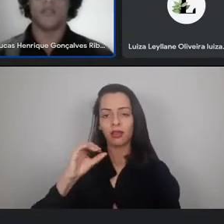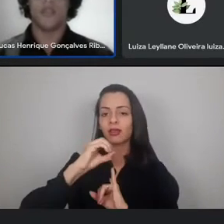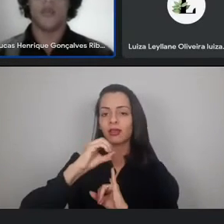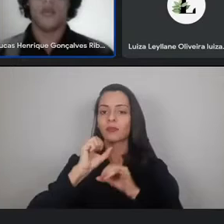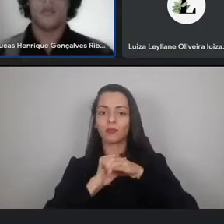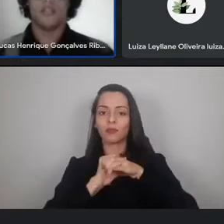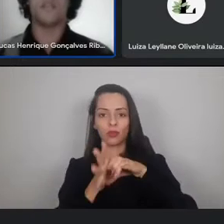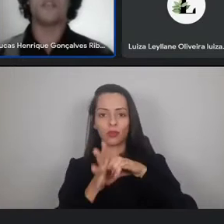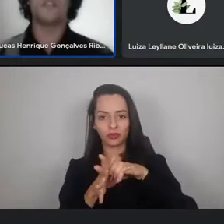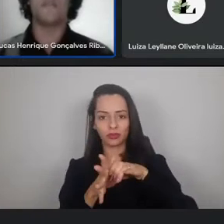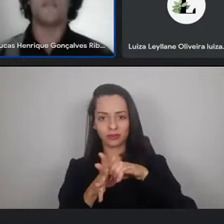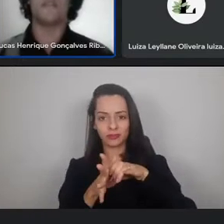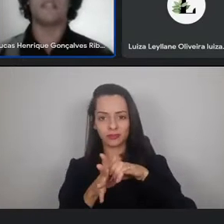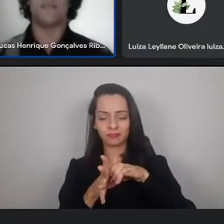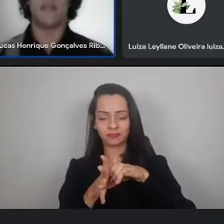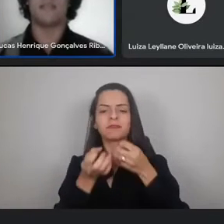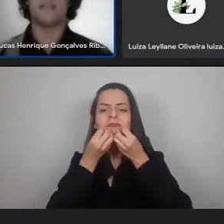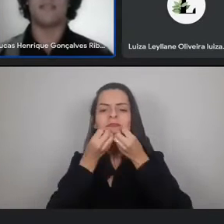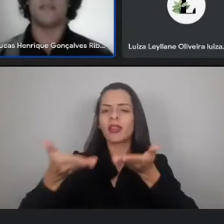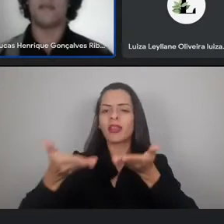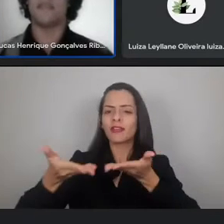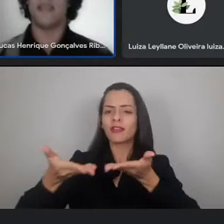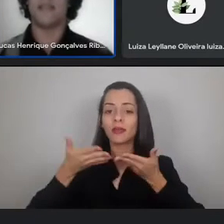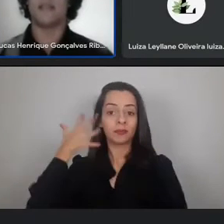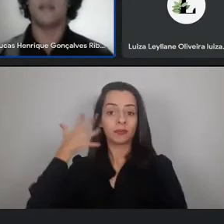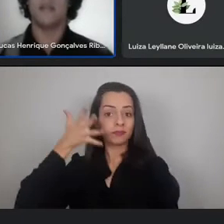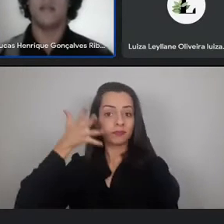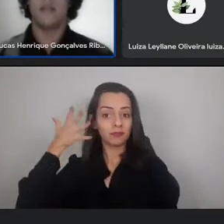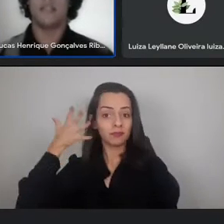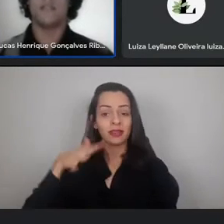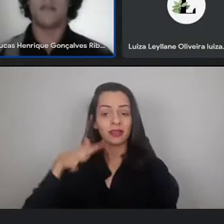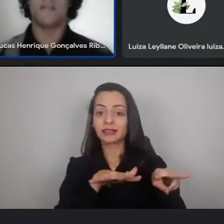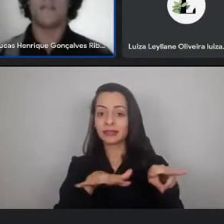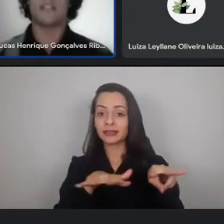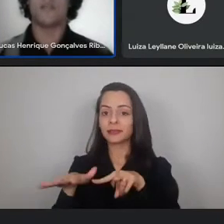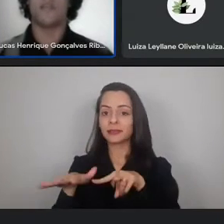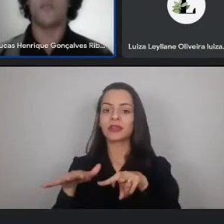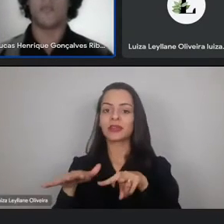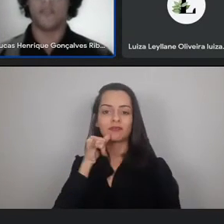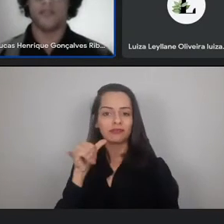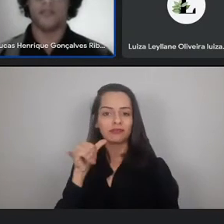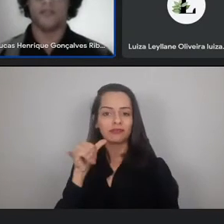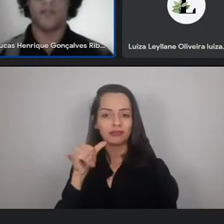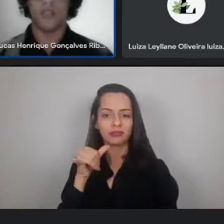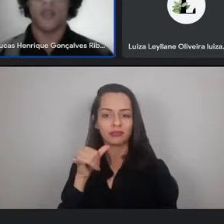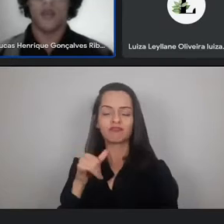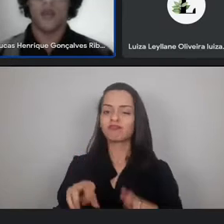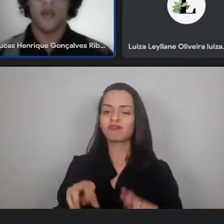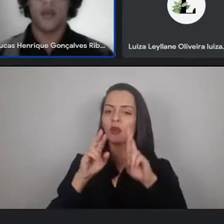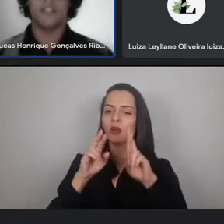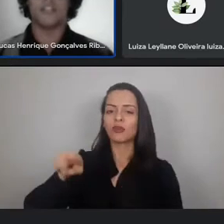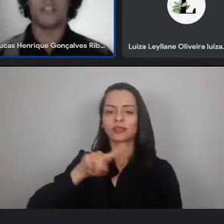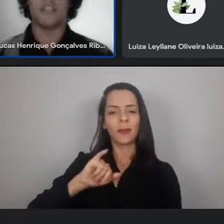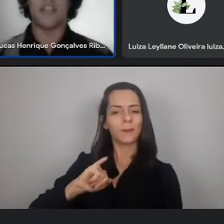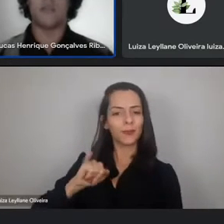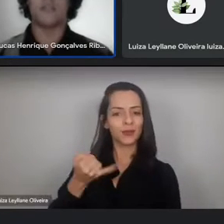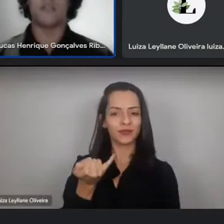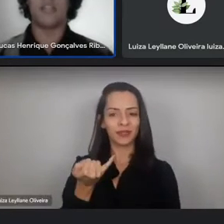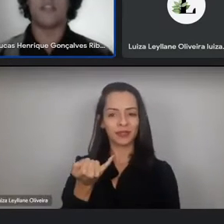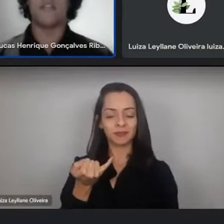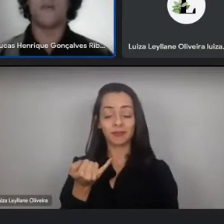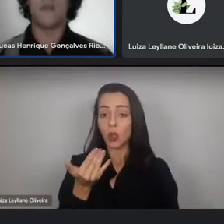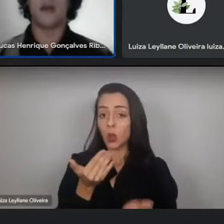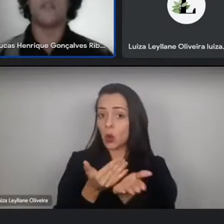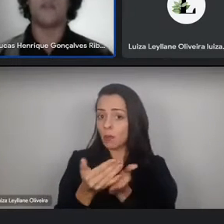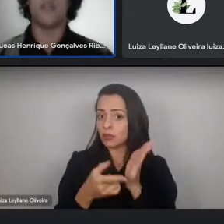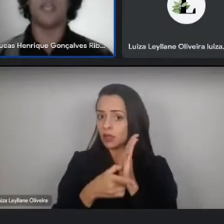Claros. Sejam todos bem-vindos a essa palestra da Semana da Elétrica e espero que façam bom proveito. Antes de iniciarmos,